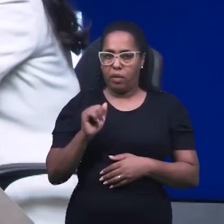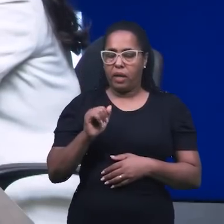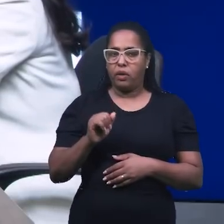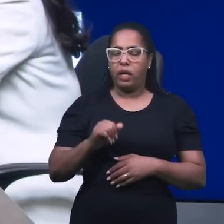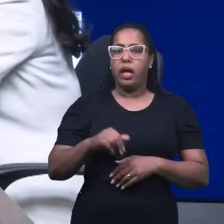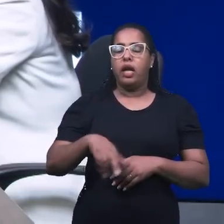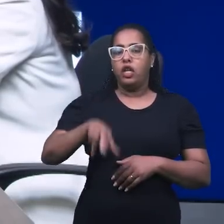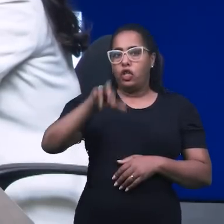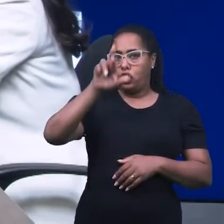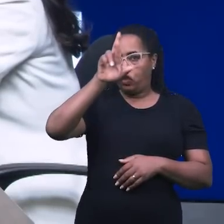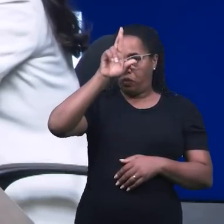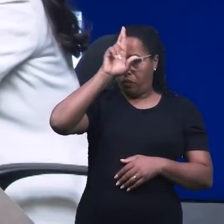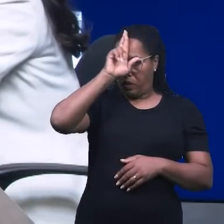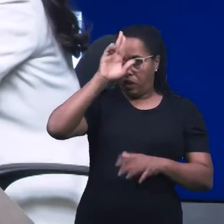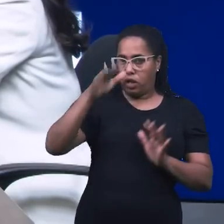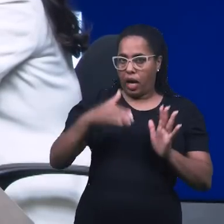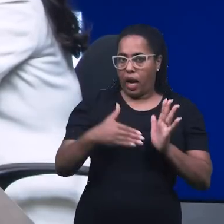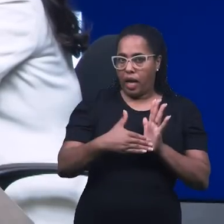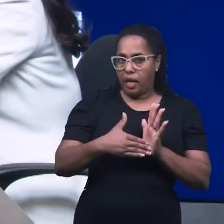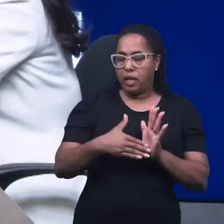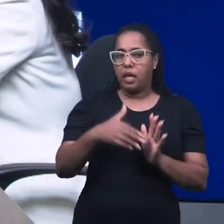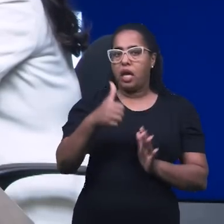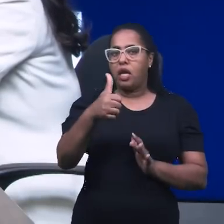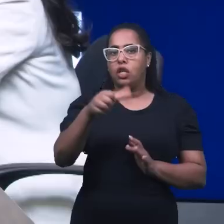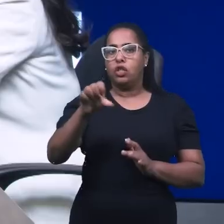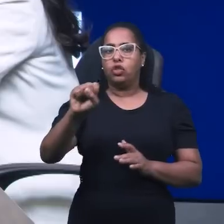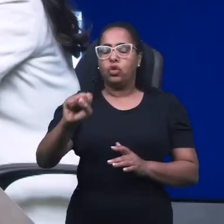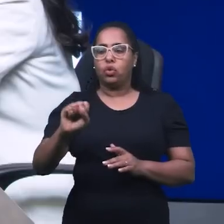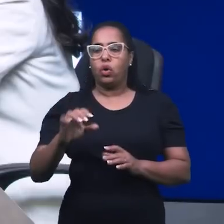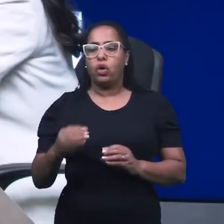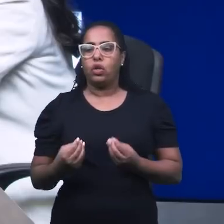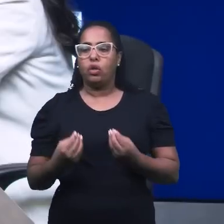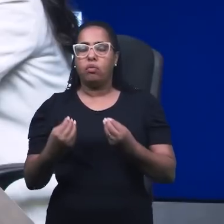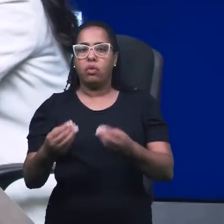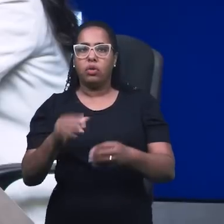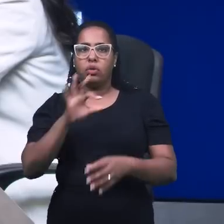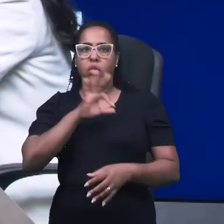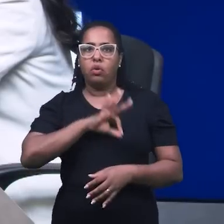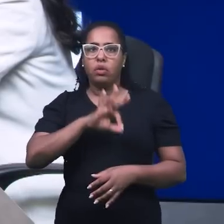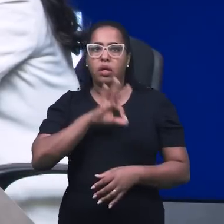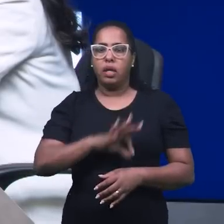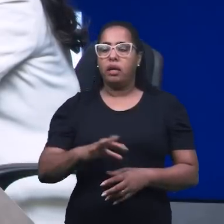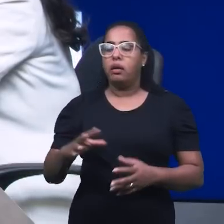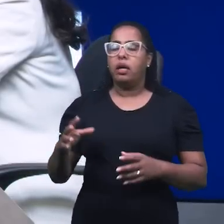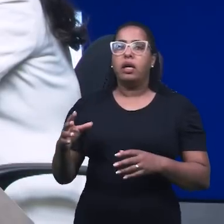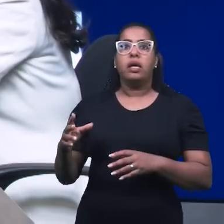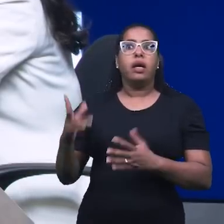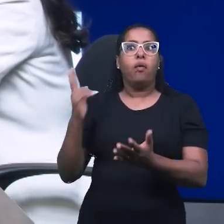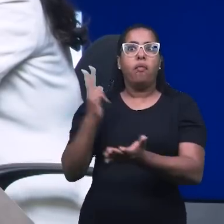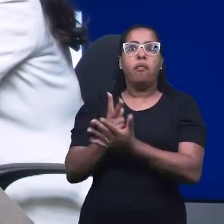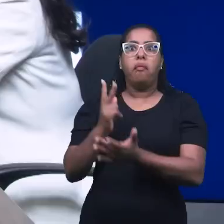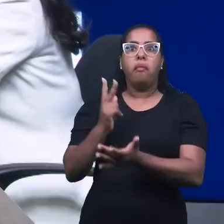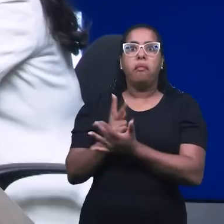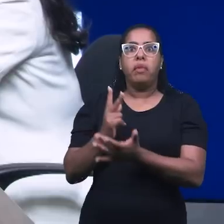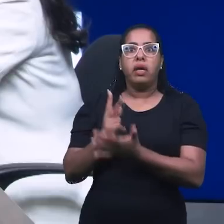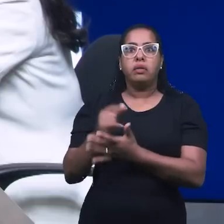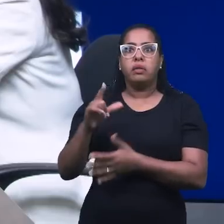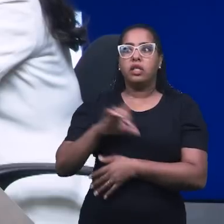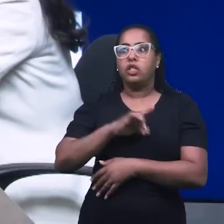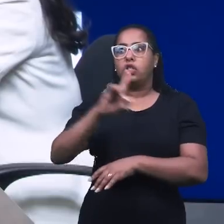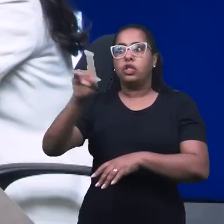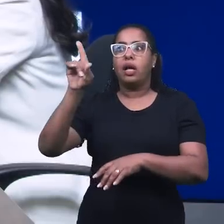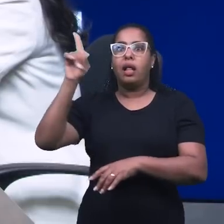às 18 e o seu salário é X. E o meu salário era exatamente o mesmo que eu ganhava no sindicato, trabalhando